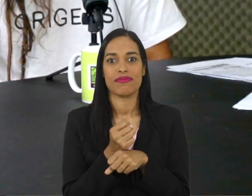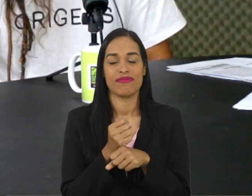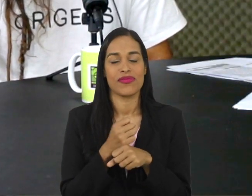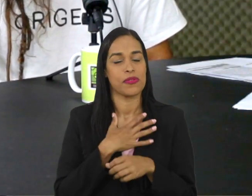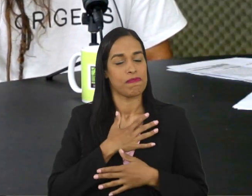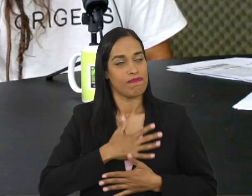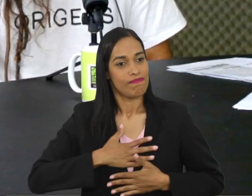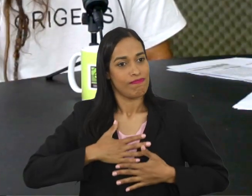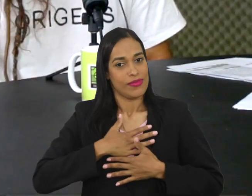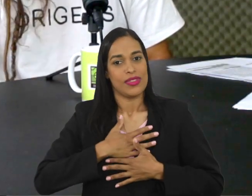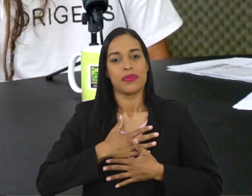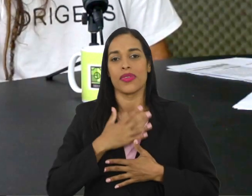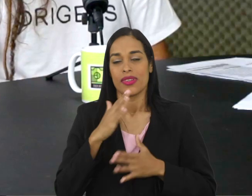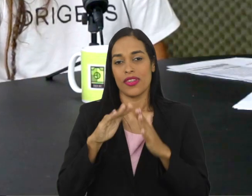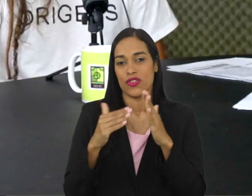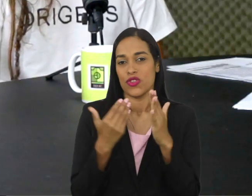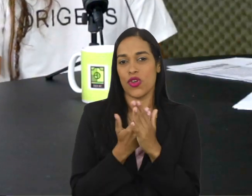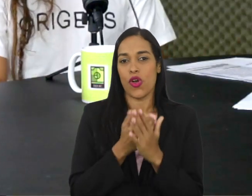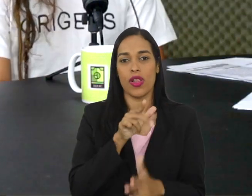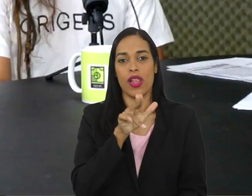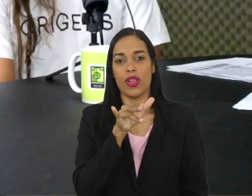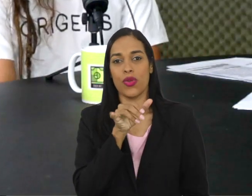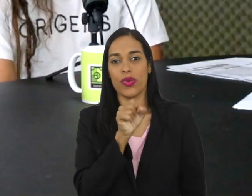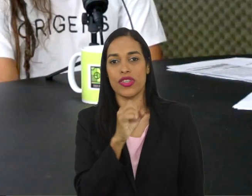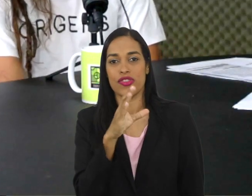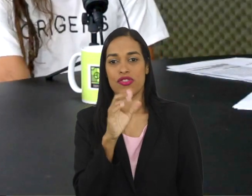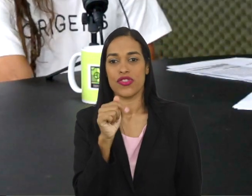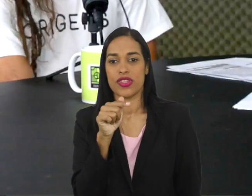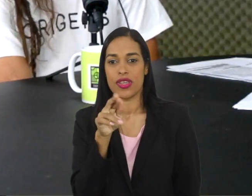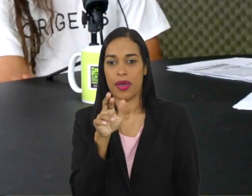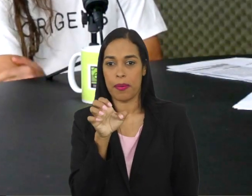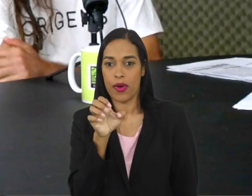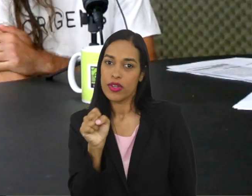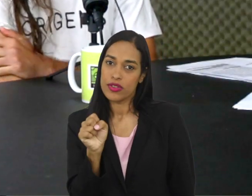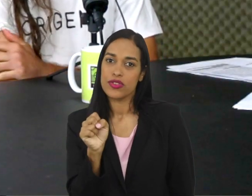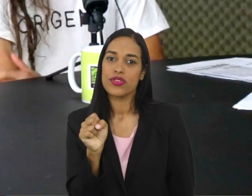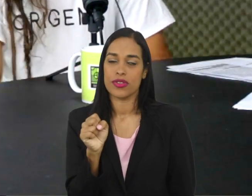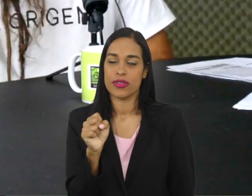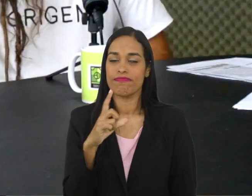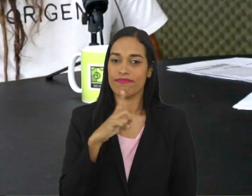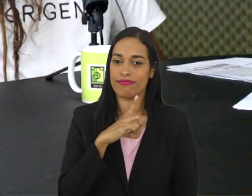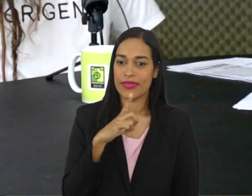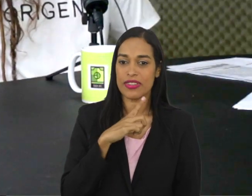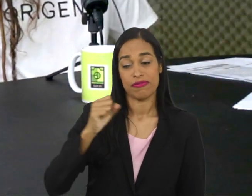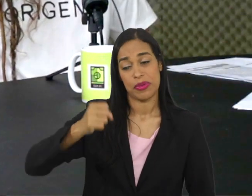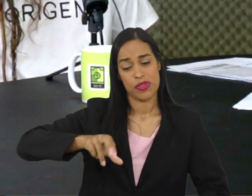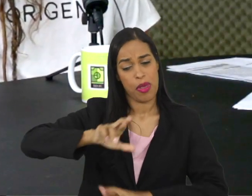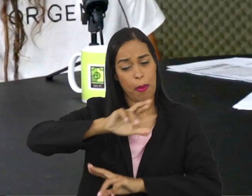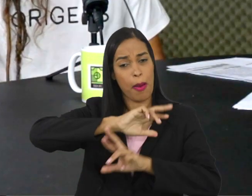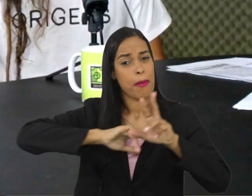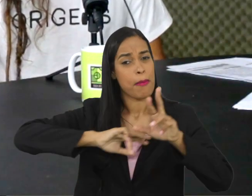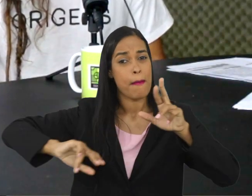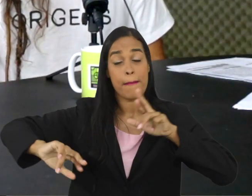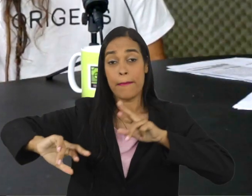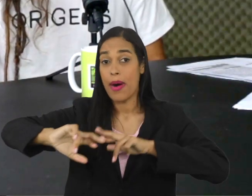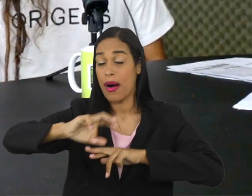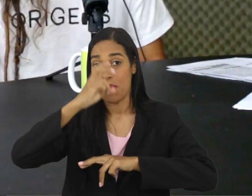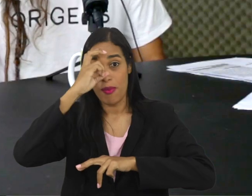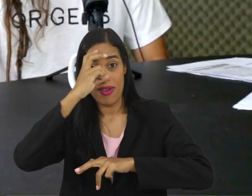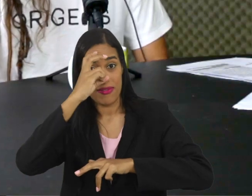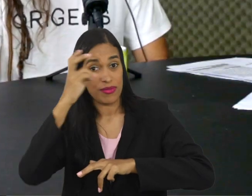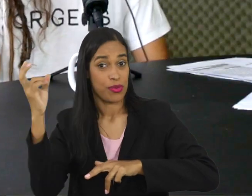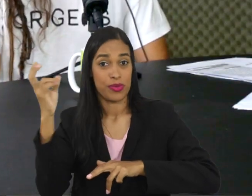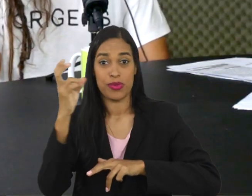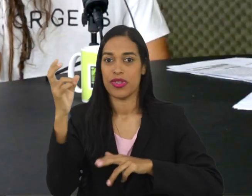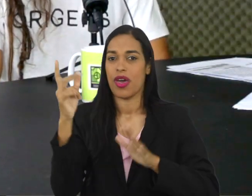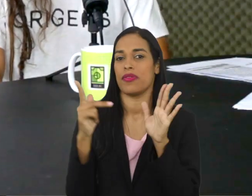modo de ver foi uma grande realização já nessa nova escola que eu me encontro, que é o Luiz Camões, que aí realmente tivemos uma pluralidade, uma